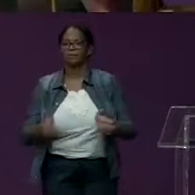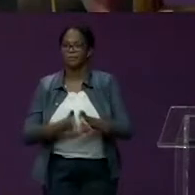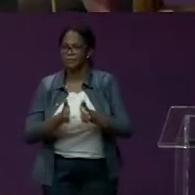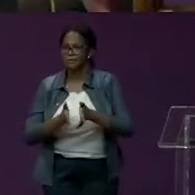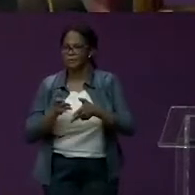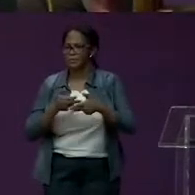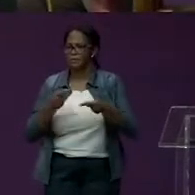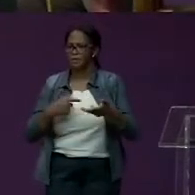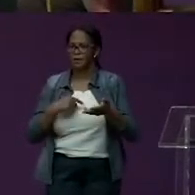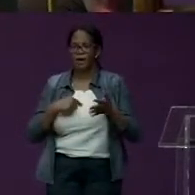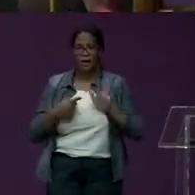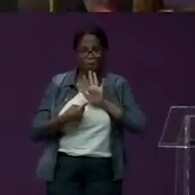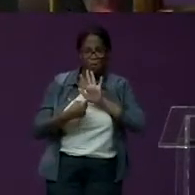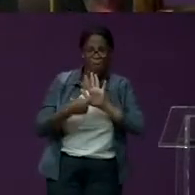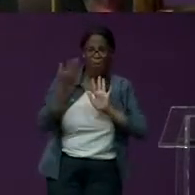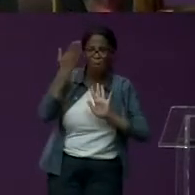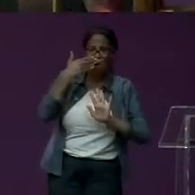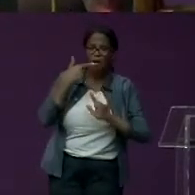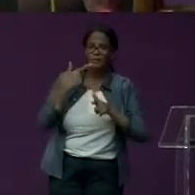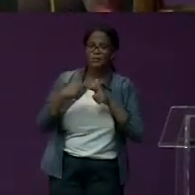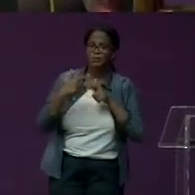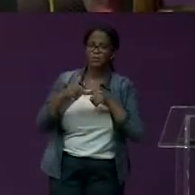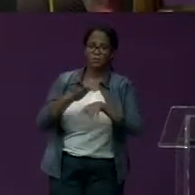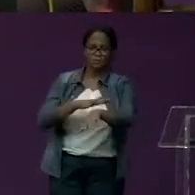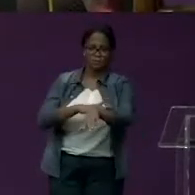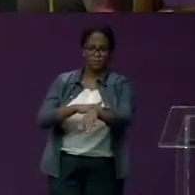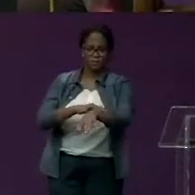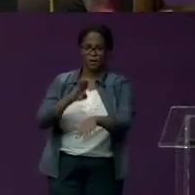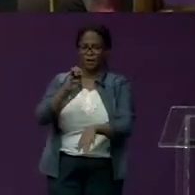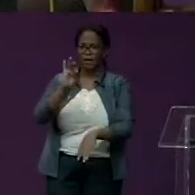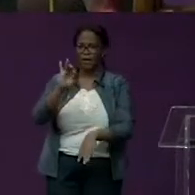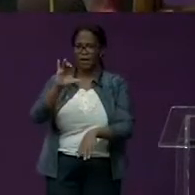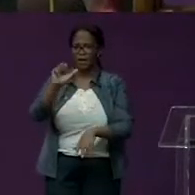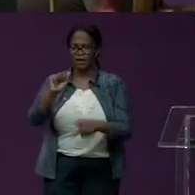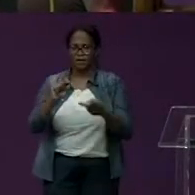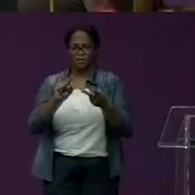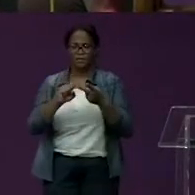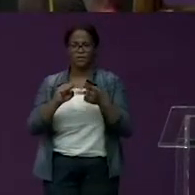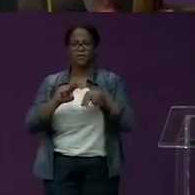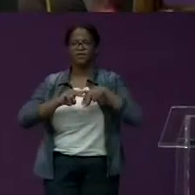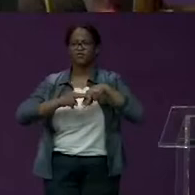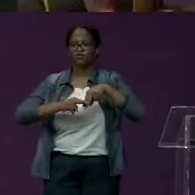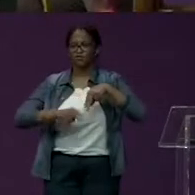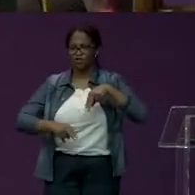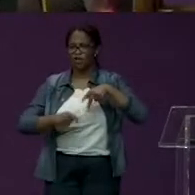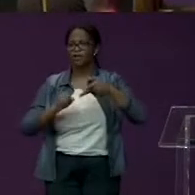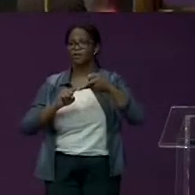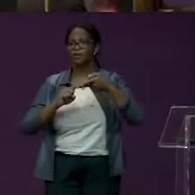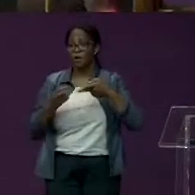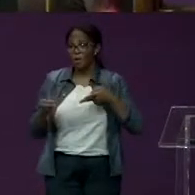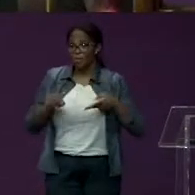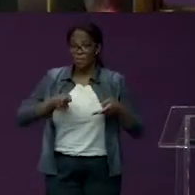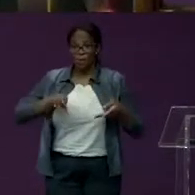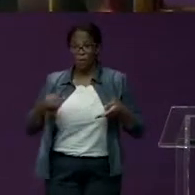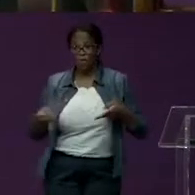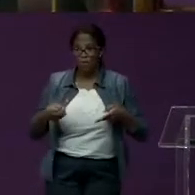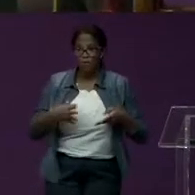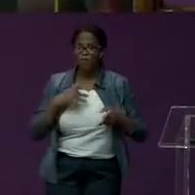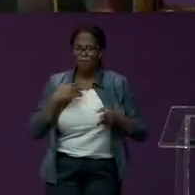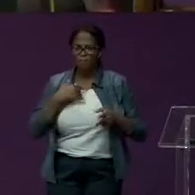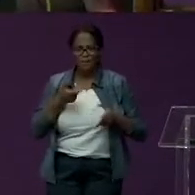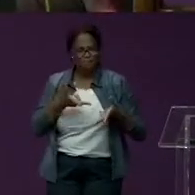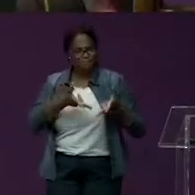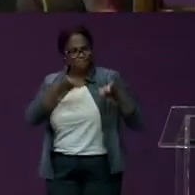as questões étnicas, as questões de gênero, que não são novas, mas aparecem com mais força de identidade.